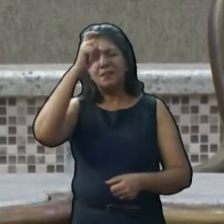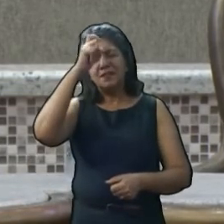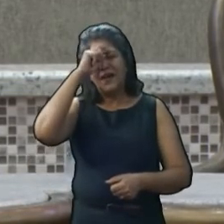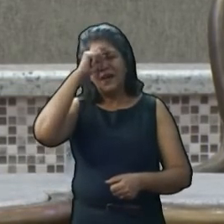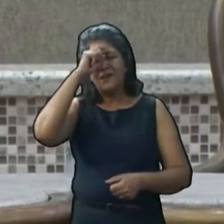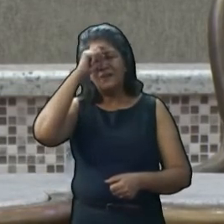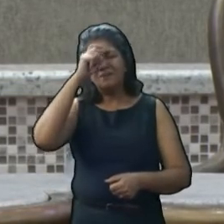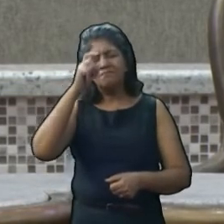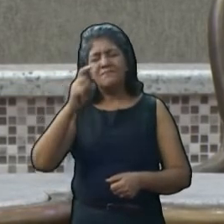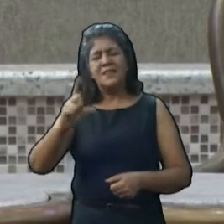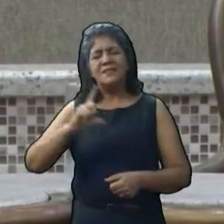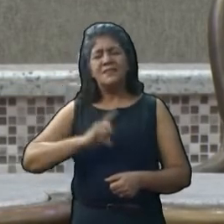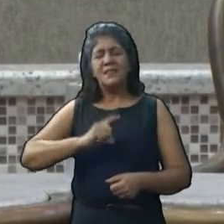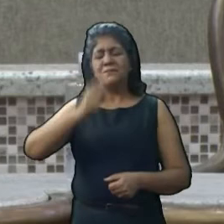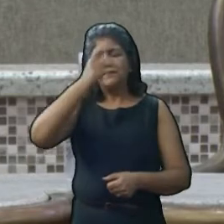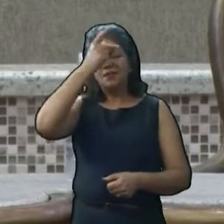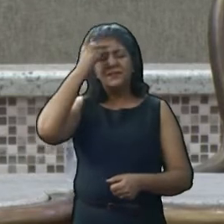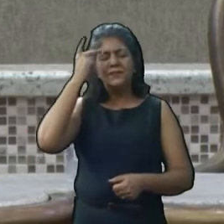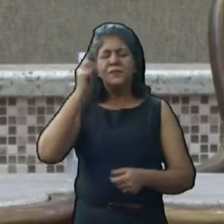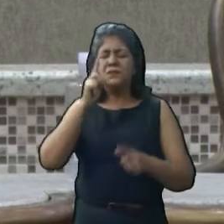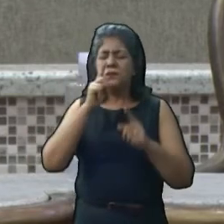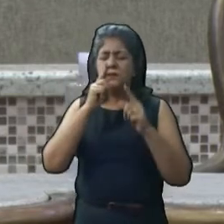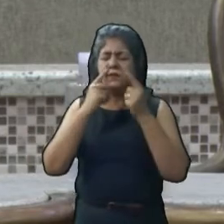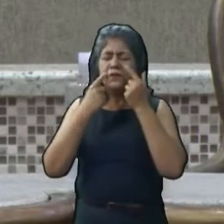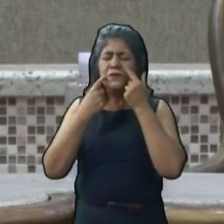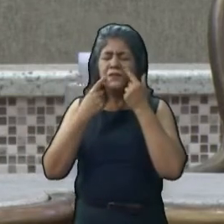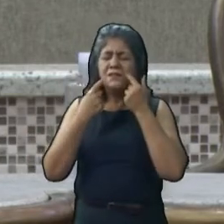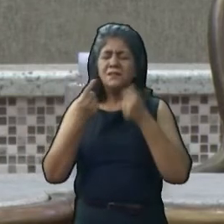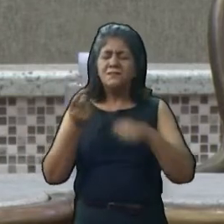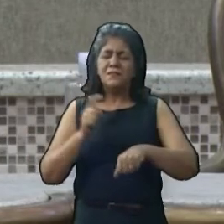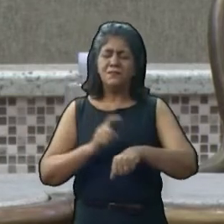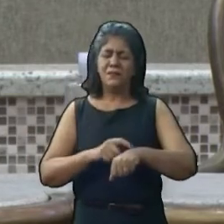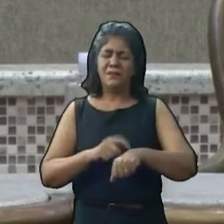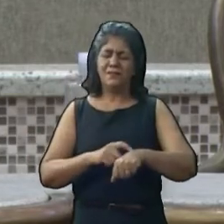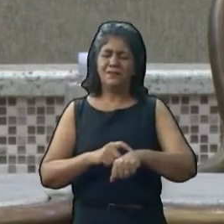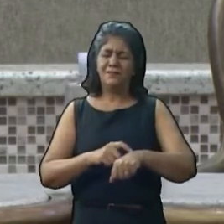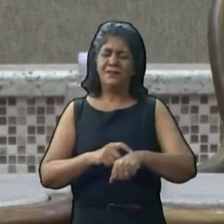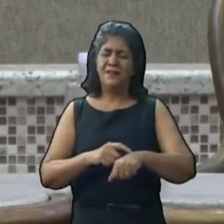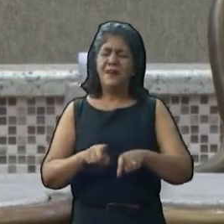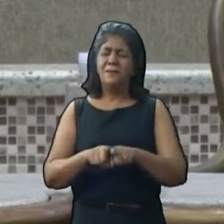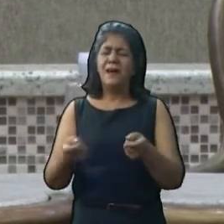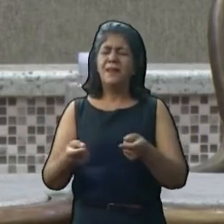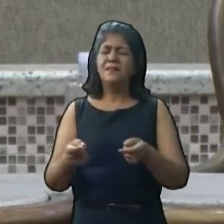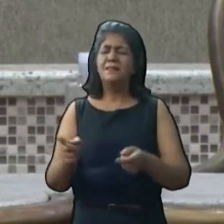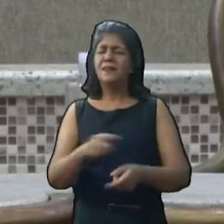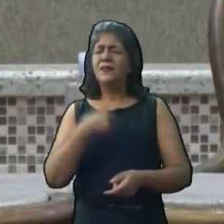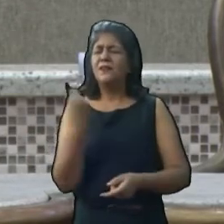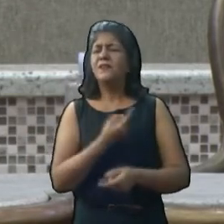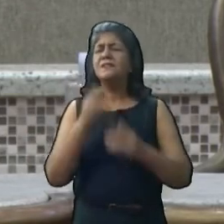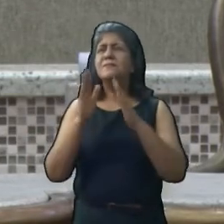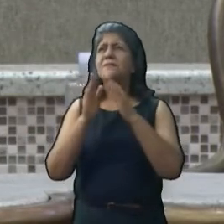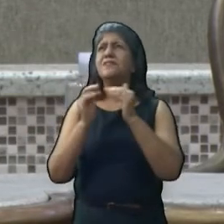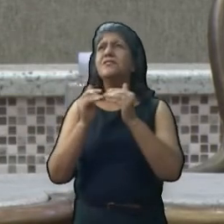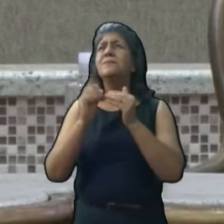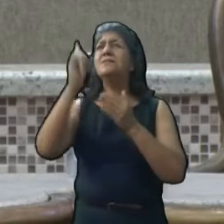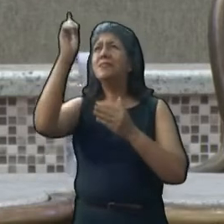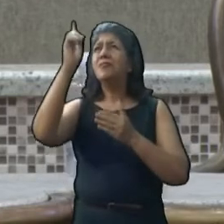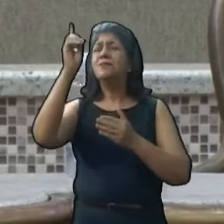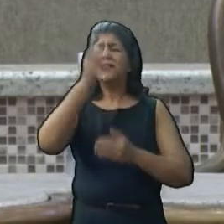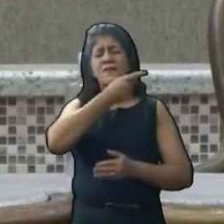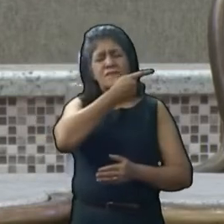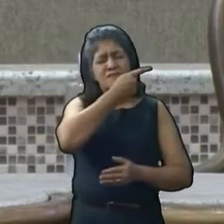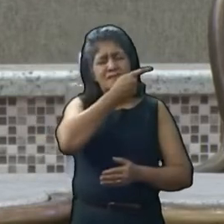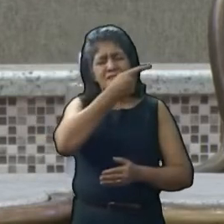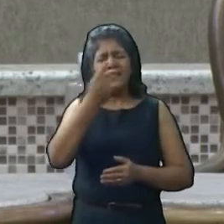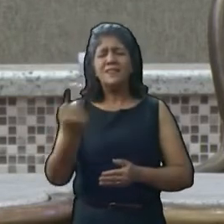neste momento visita esta pessoa com a tua presença porque a tua presença traz paz à tua presença traz cura